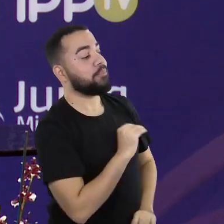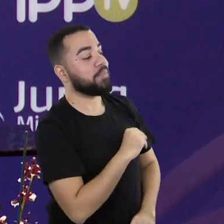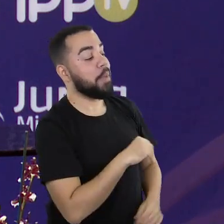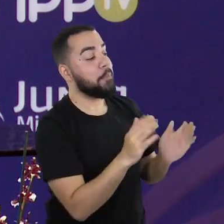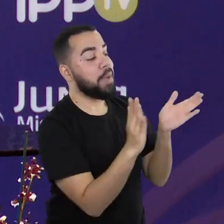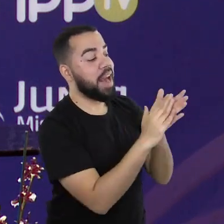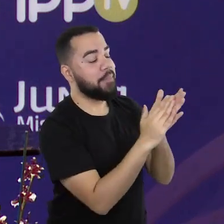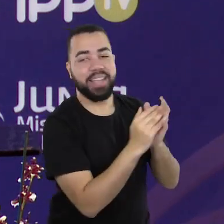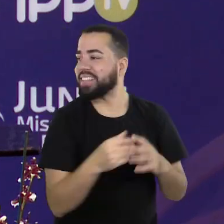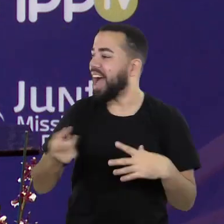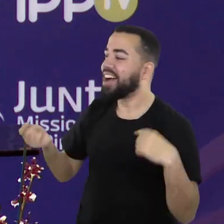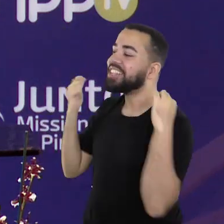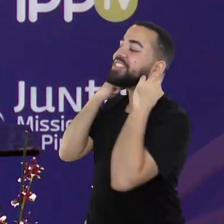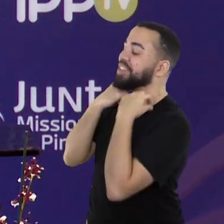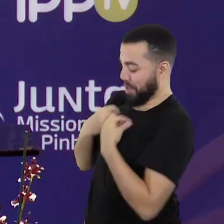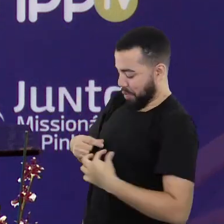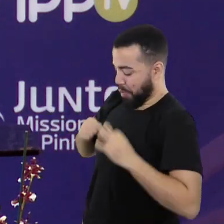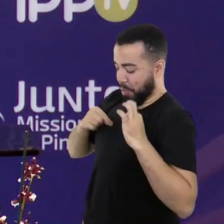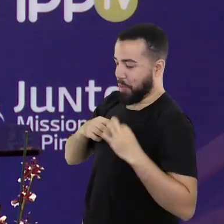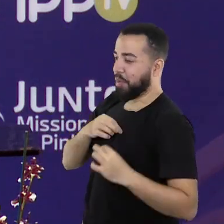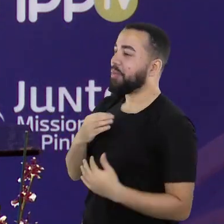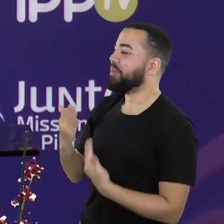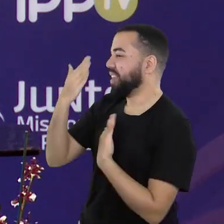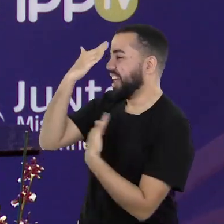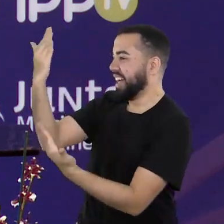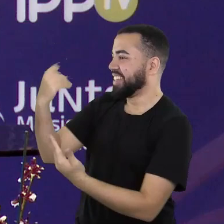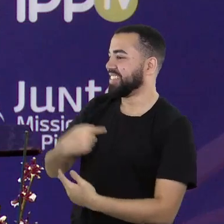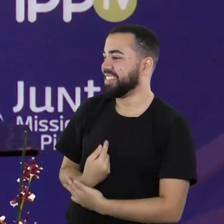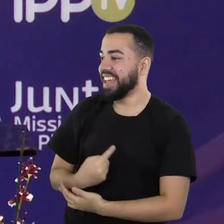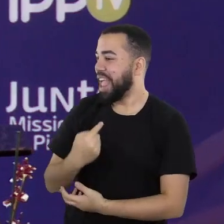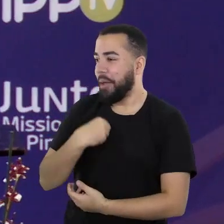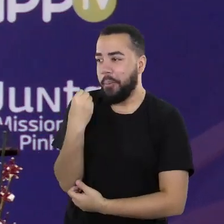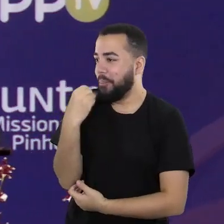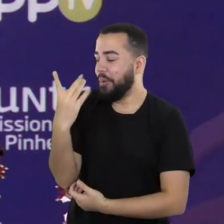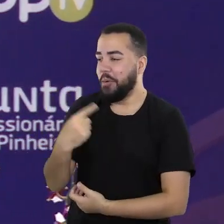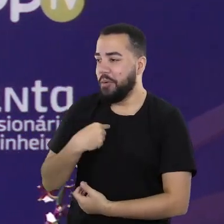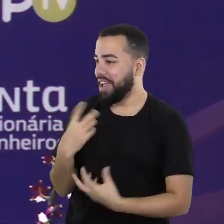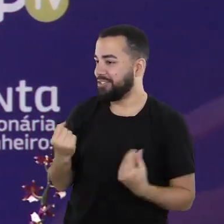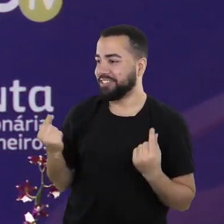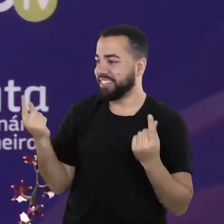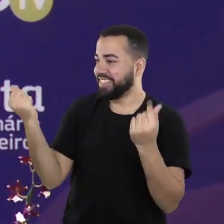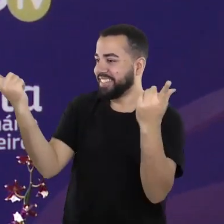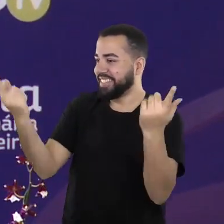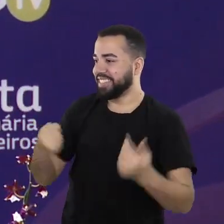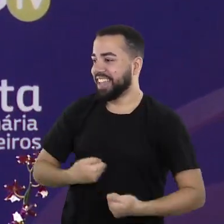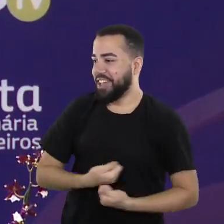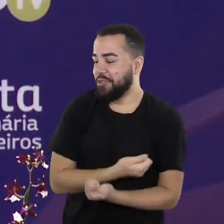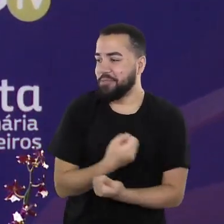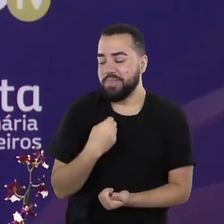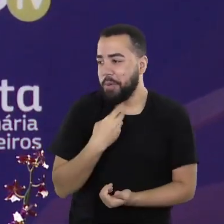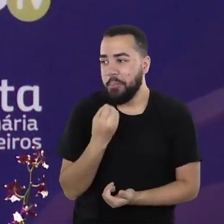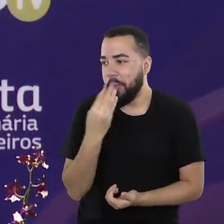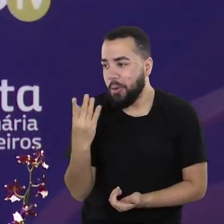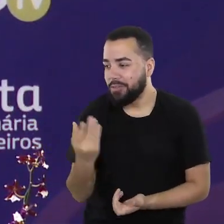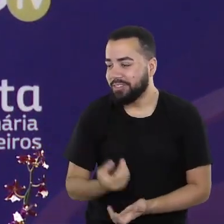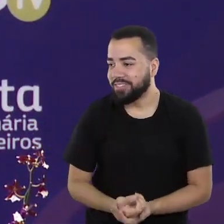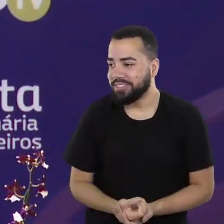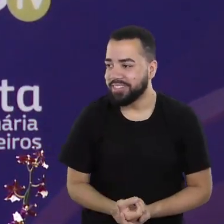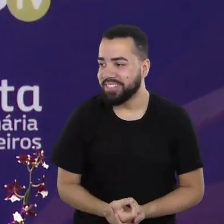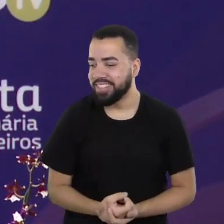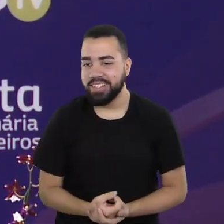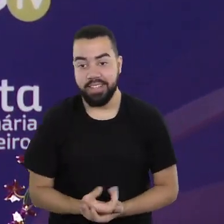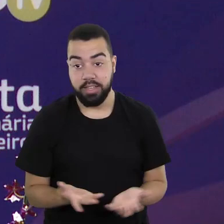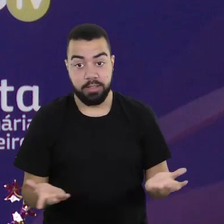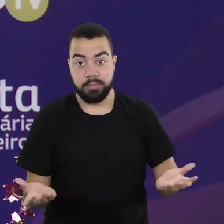misericordioso do ano, o generoso do ano. Oh, o homem mais generoso do ano aqui em Pinheiros foi fulano de tal. Recebe um diploma.